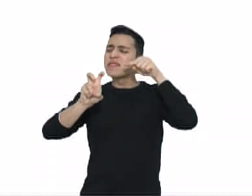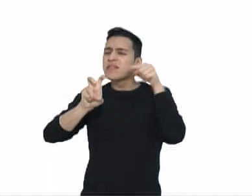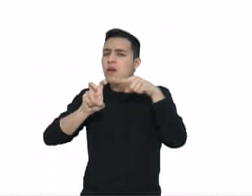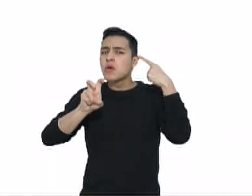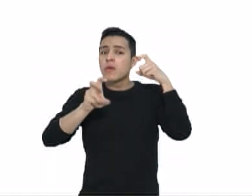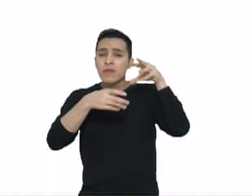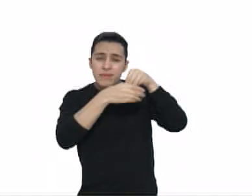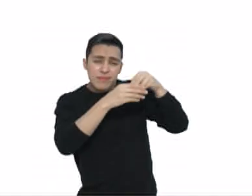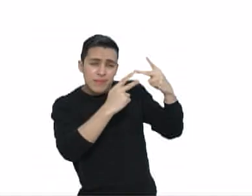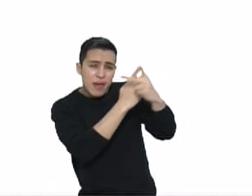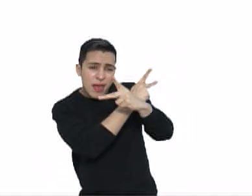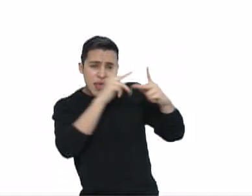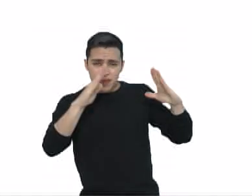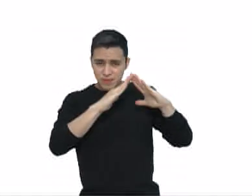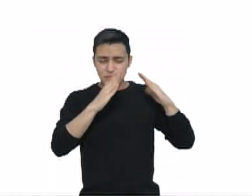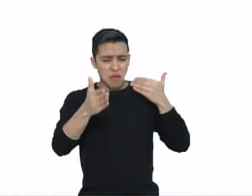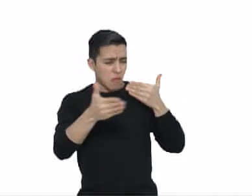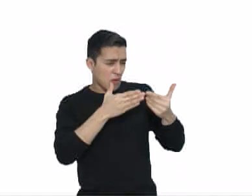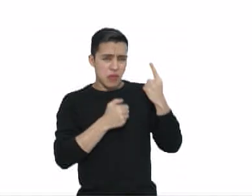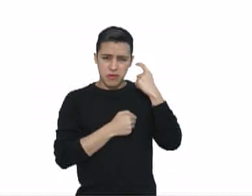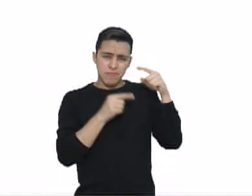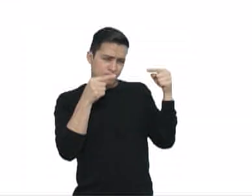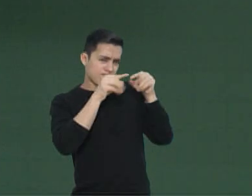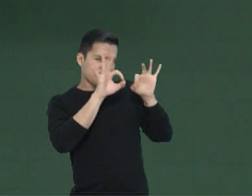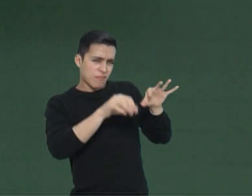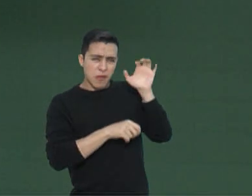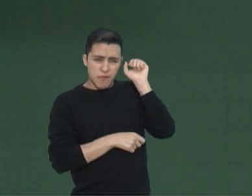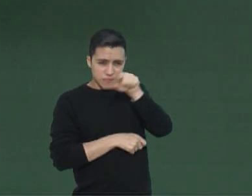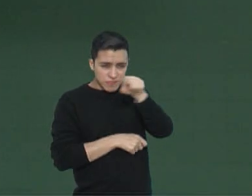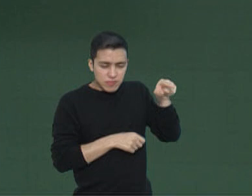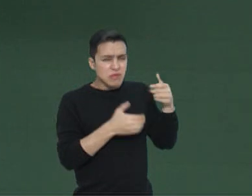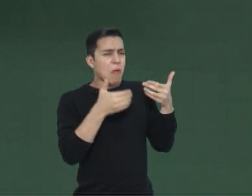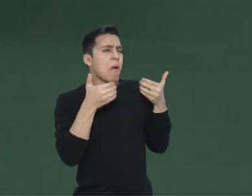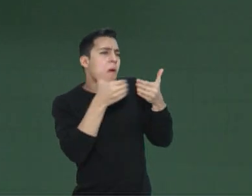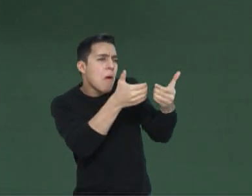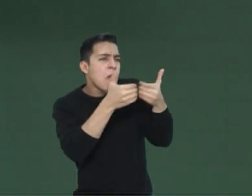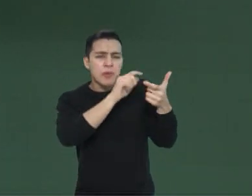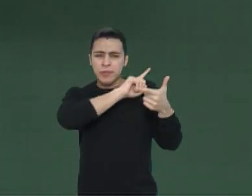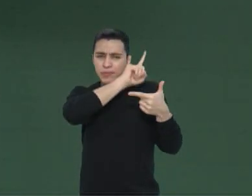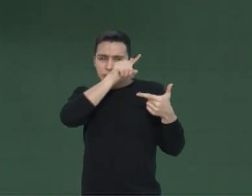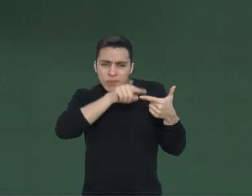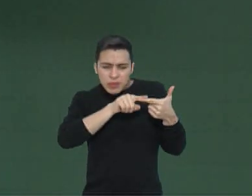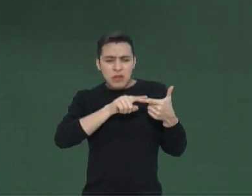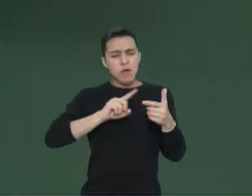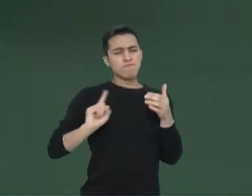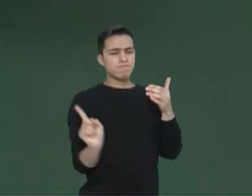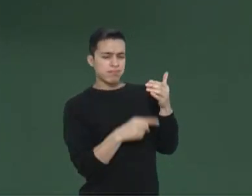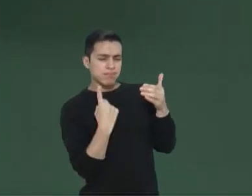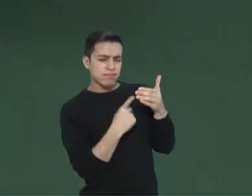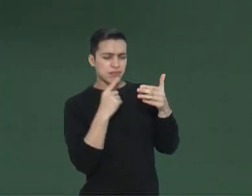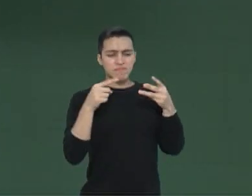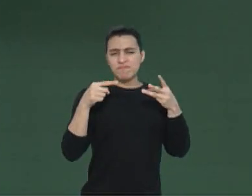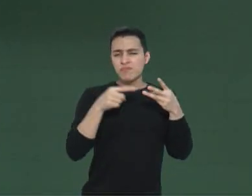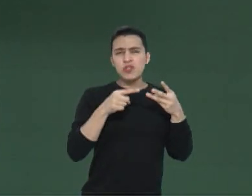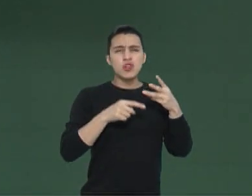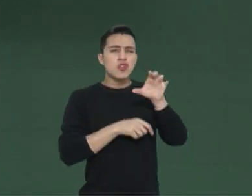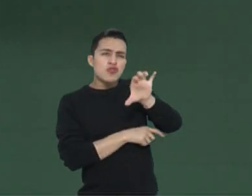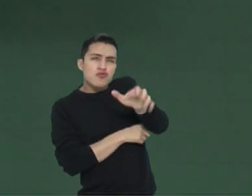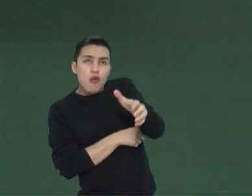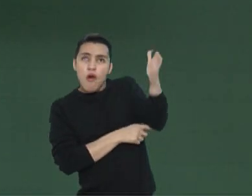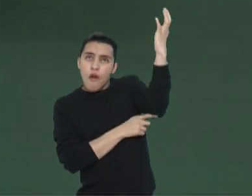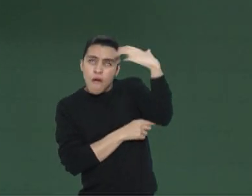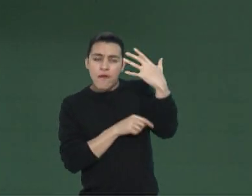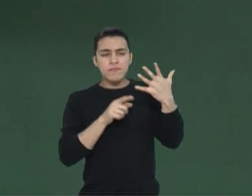casa, qualquer som que tem em sua casa. O som do ônibus que passa na rua, o som do liquidificador, o som do chuveiro, o som